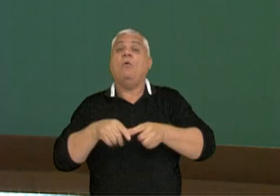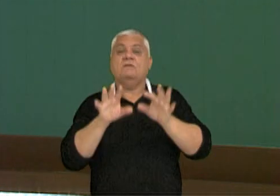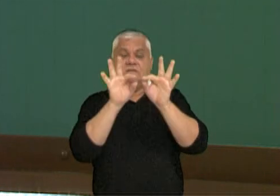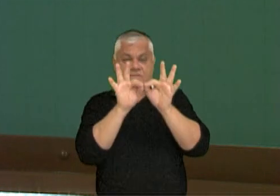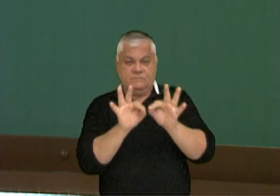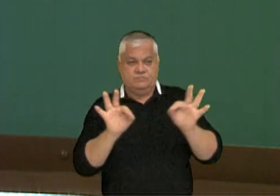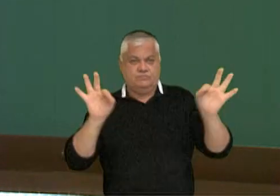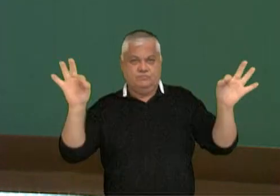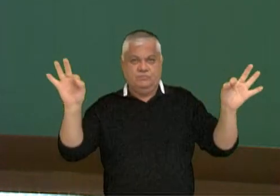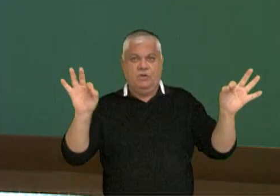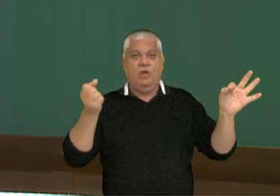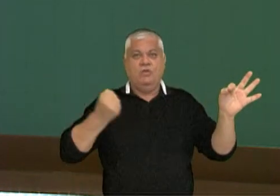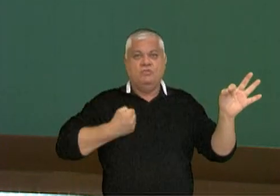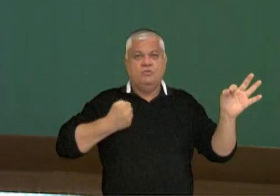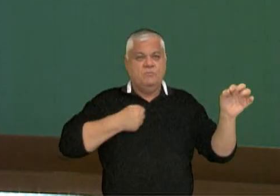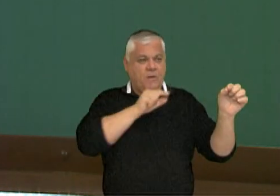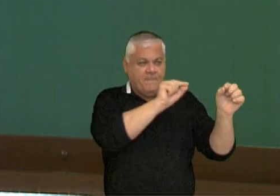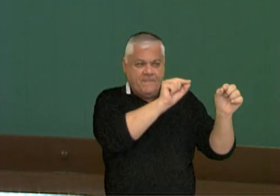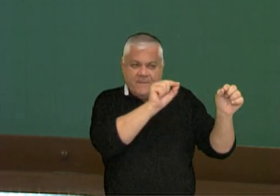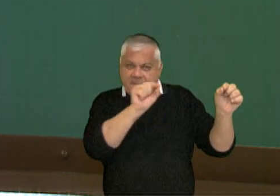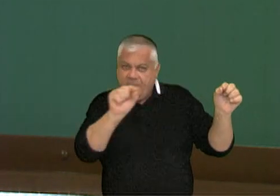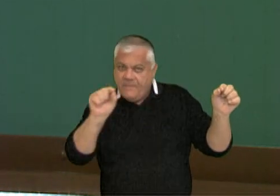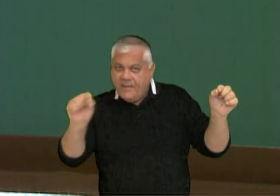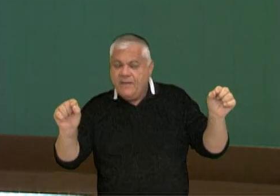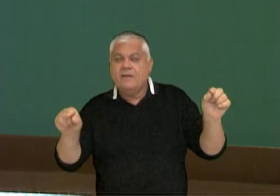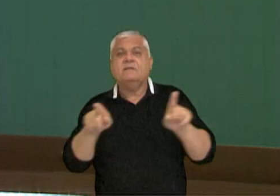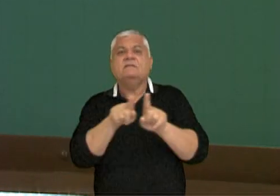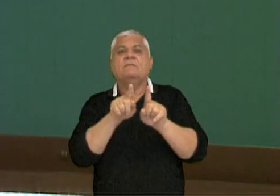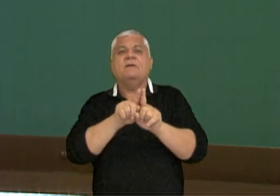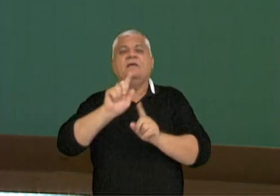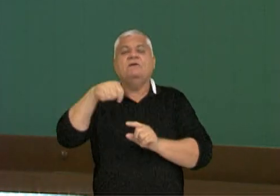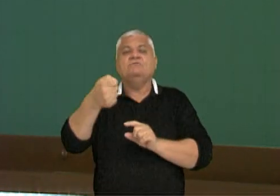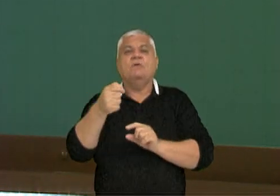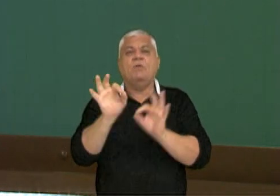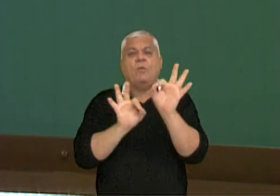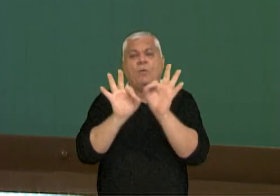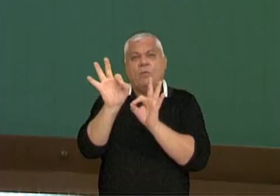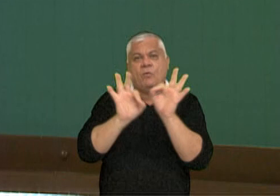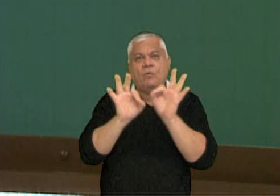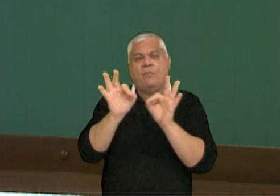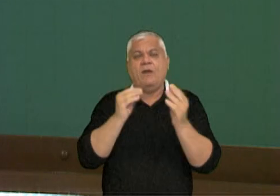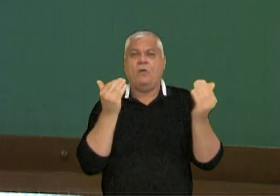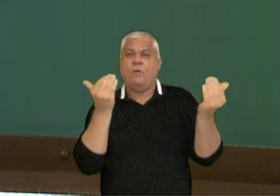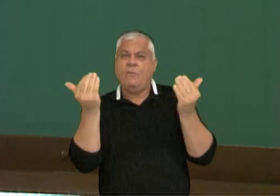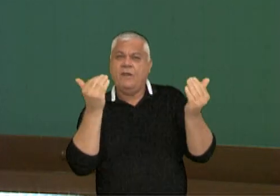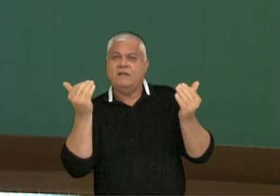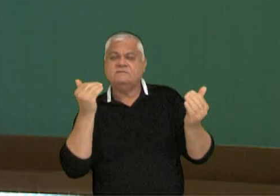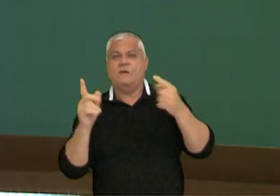localização desses pontos na reta numérica e também sobre a ordenação,